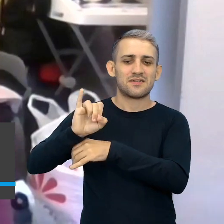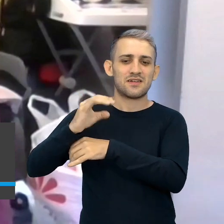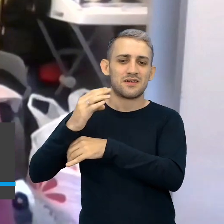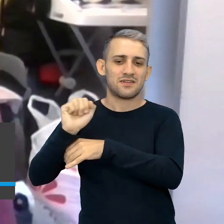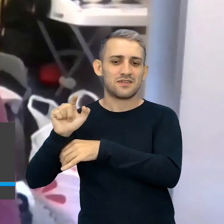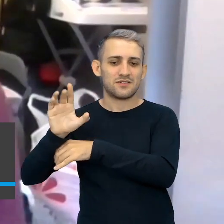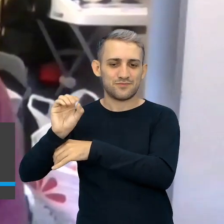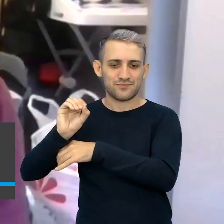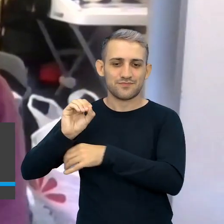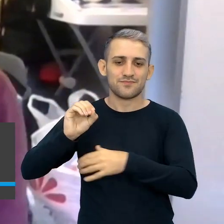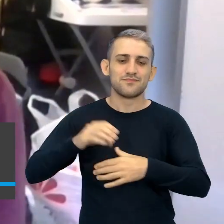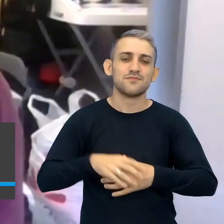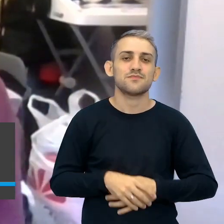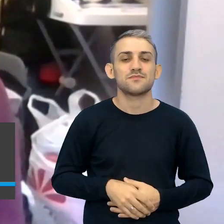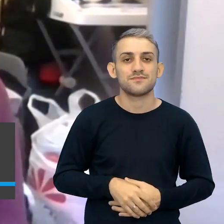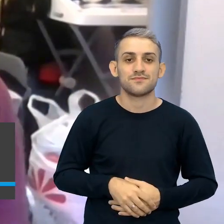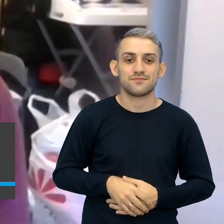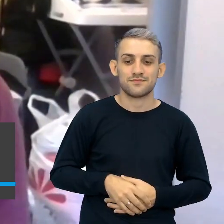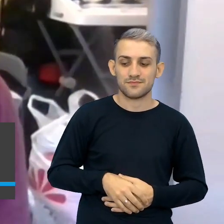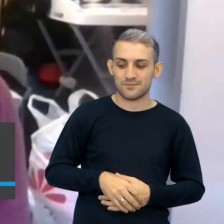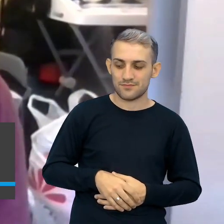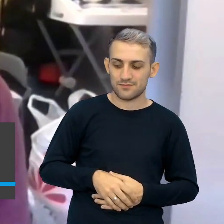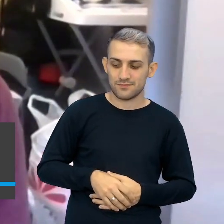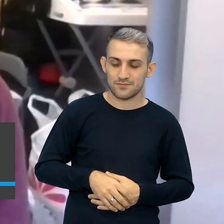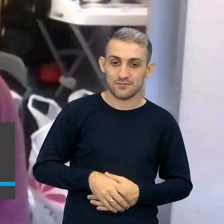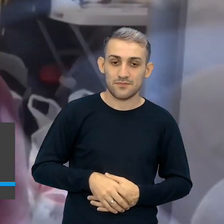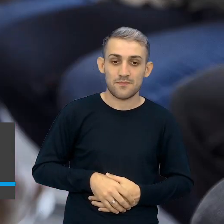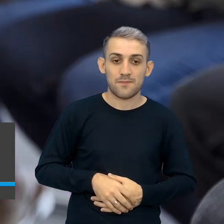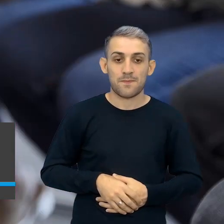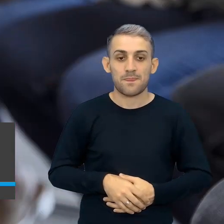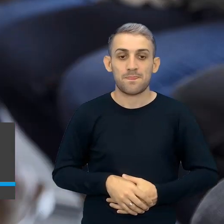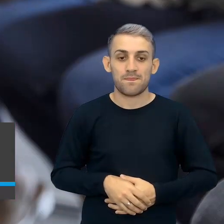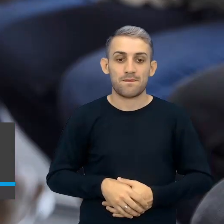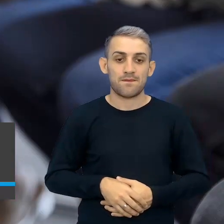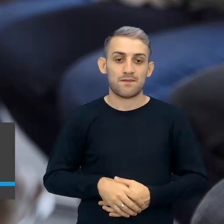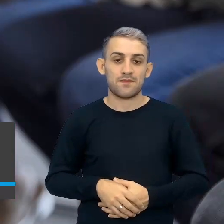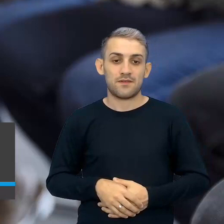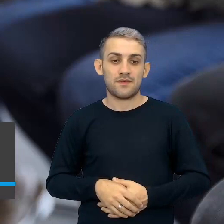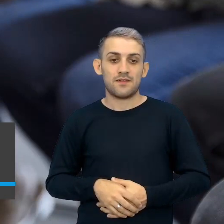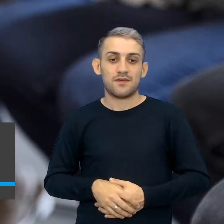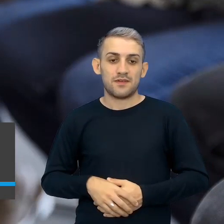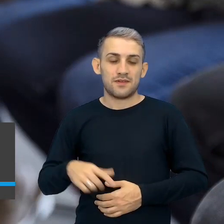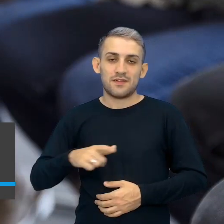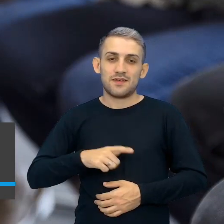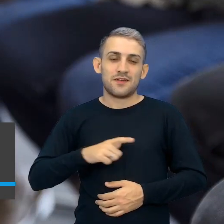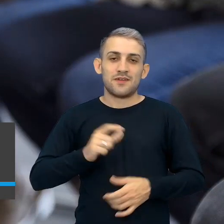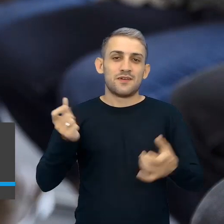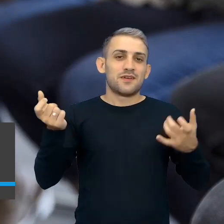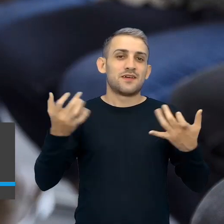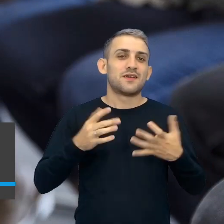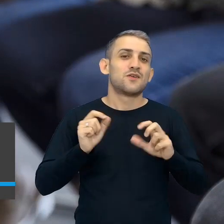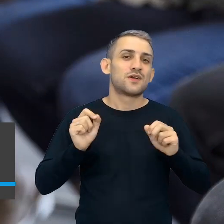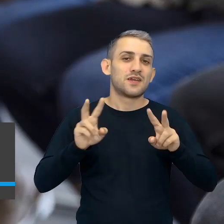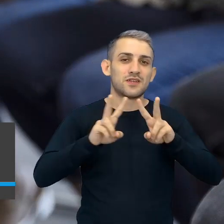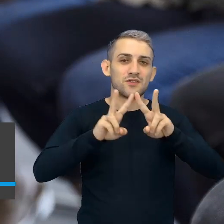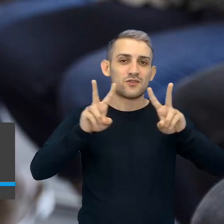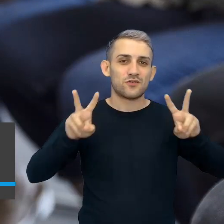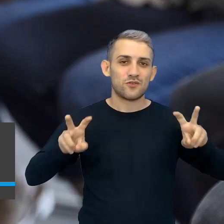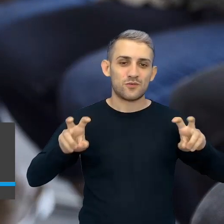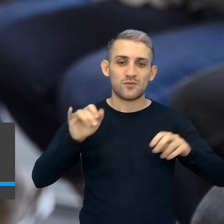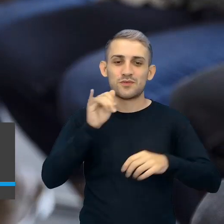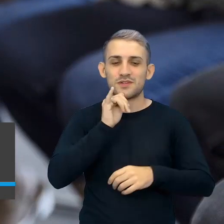ele Então, é fala, um caso muito interessante. ele fala isso, que tem uma parte que ele fala, inclusive, que